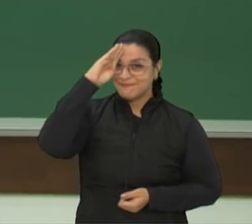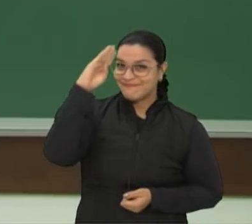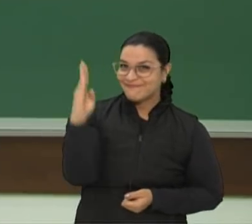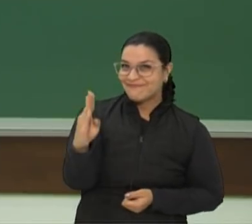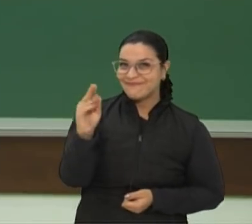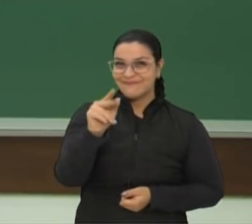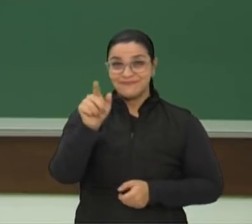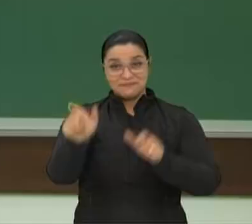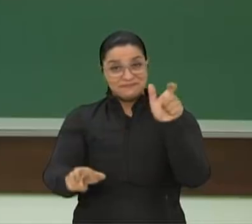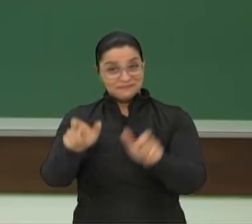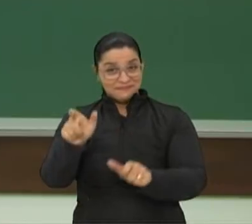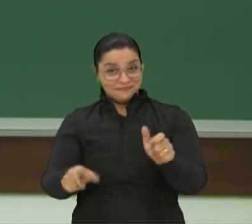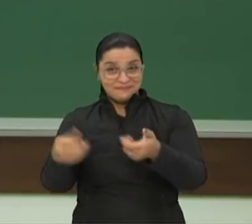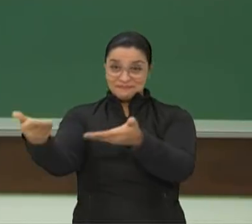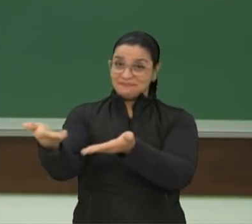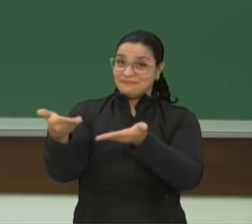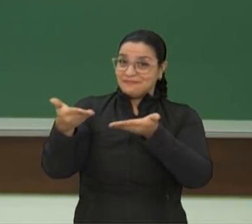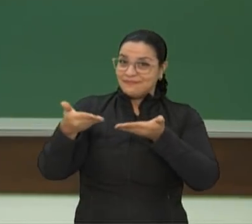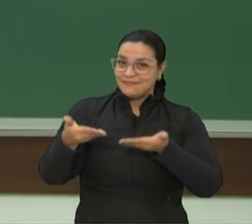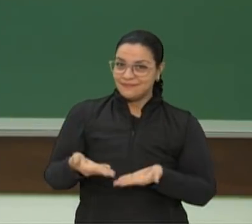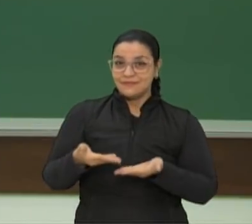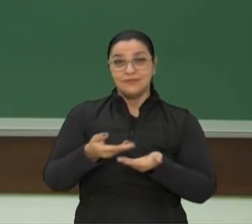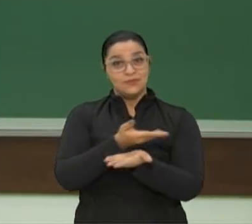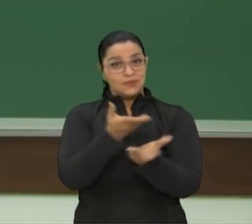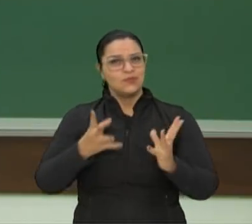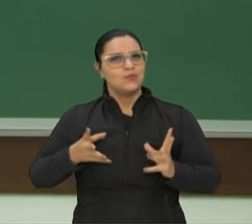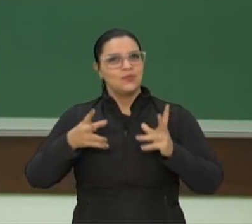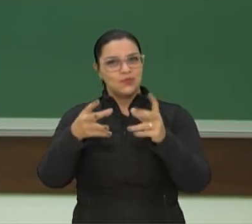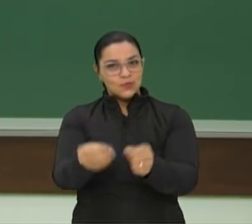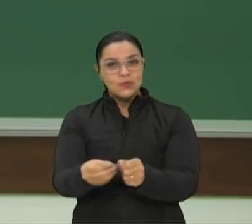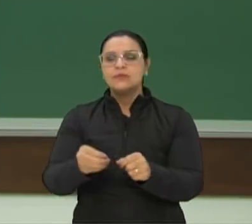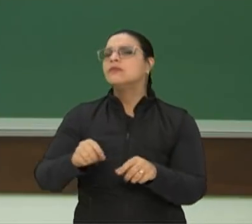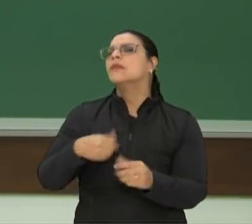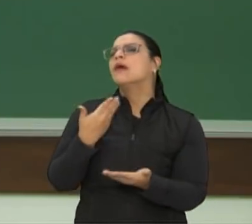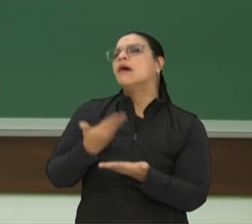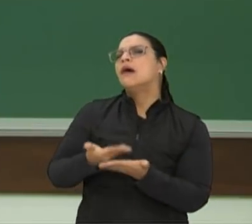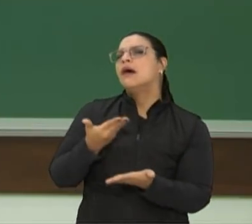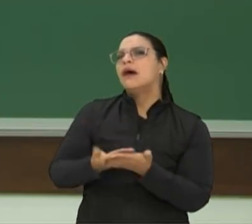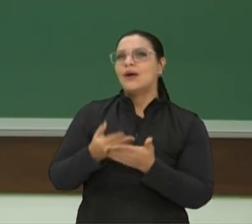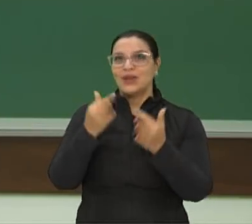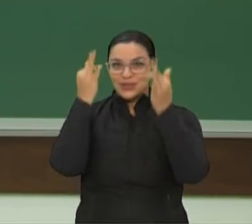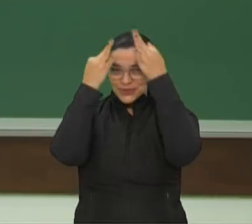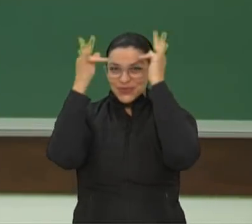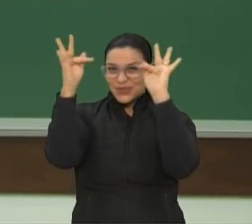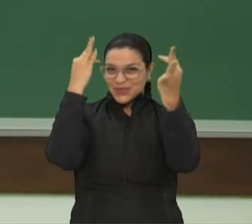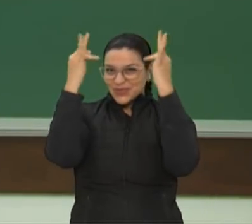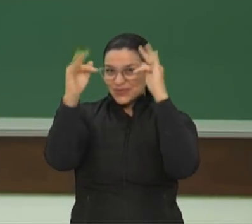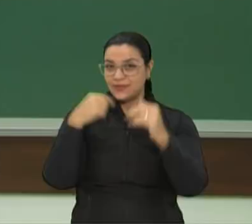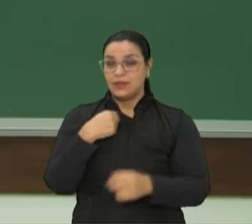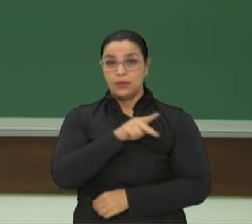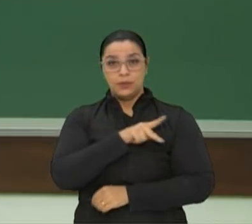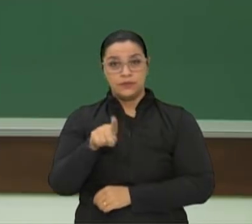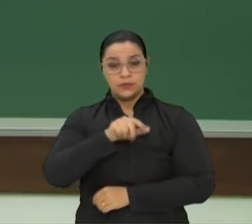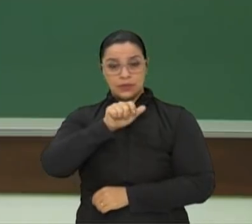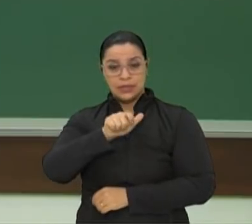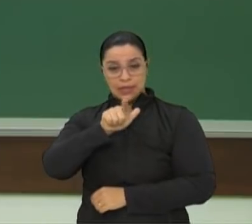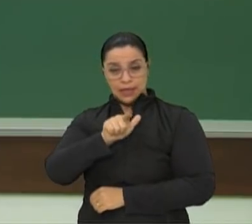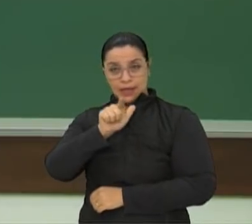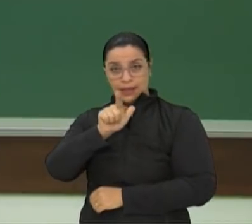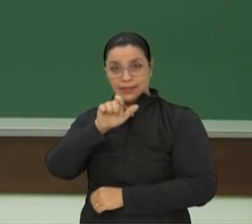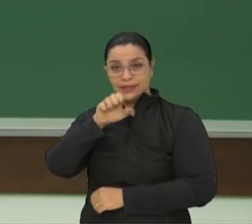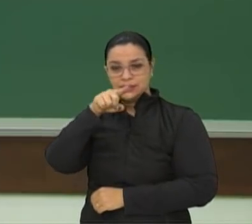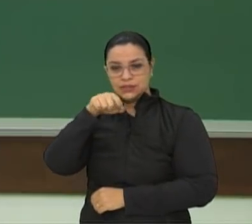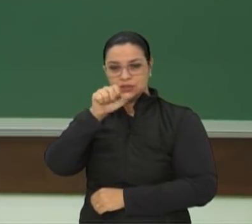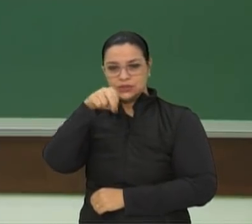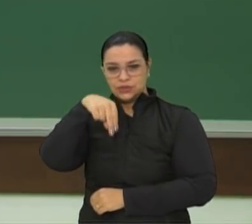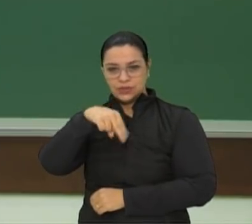Olá, pessoas! Bem-vindos, bem-vindas a mais uma aula de filosofia. Eu sou o professor Alexandre Bonfim